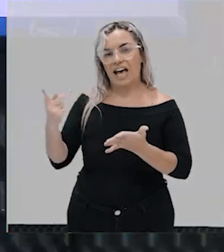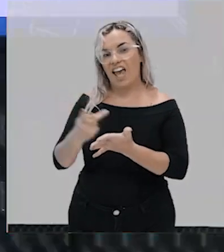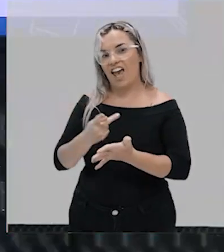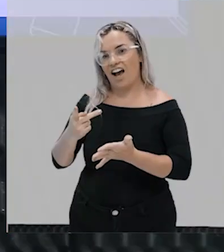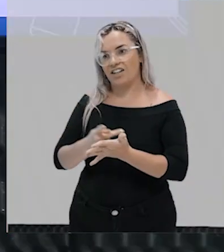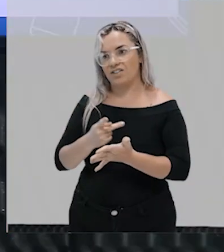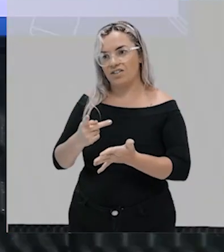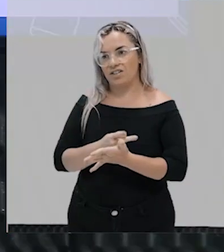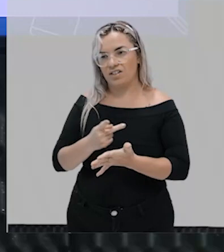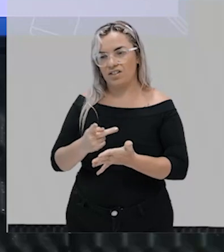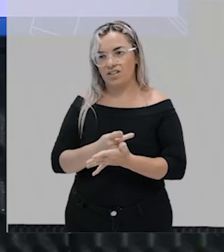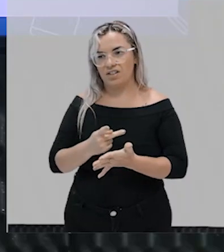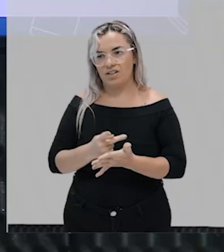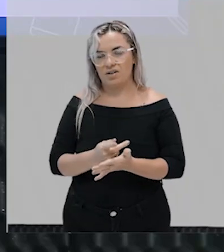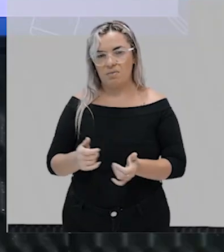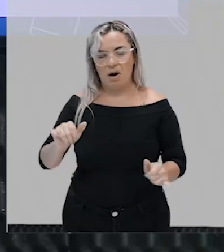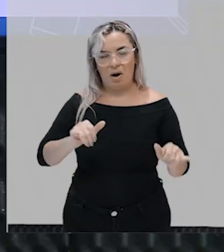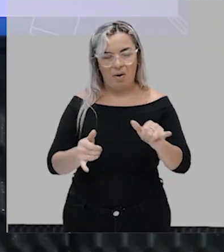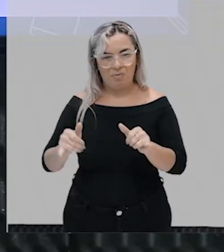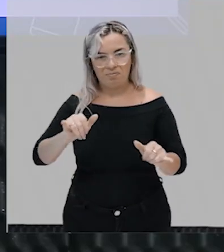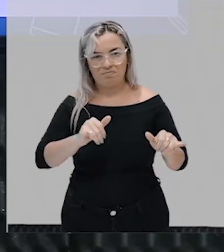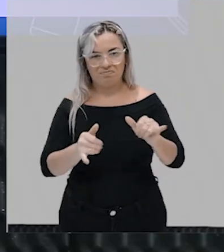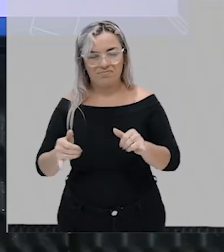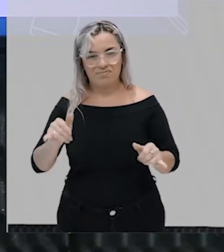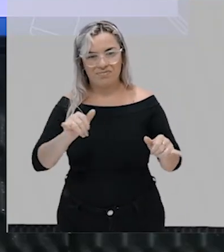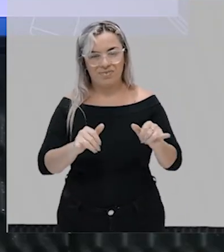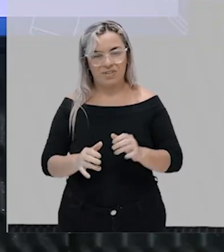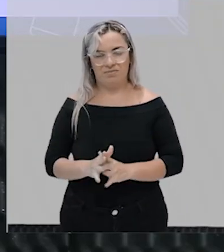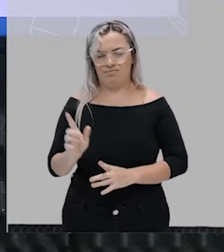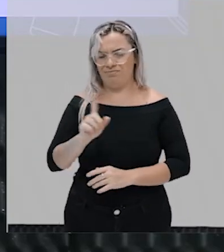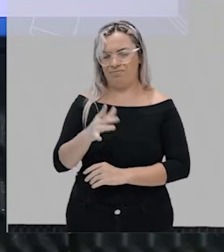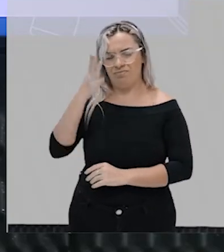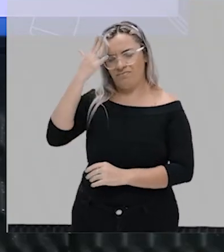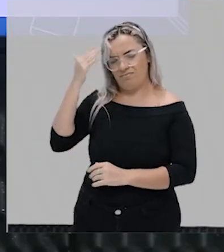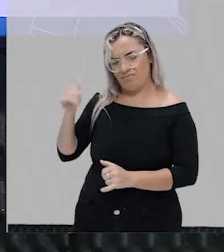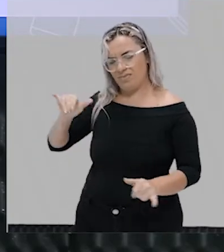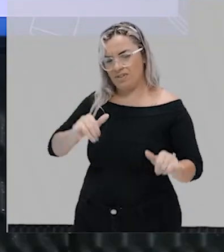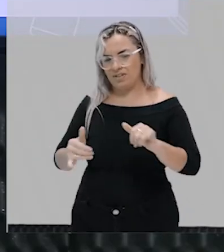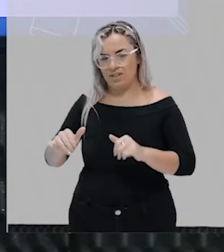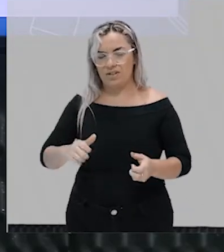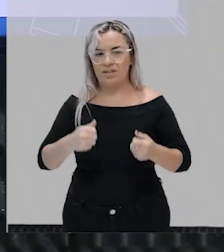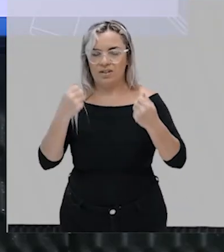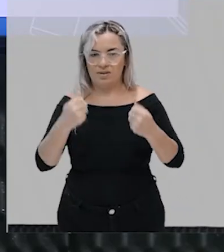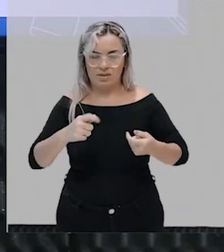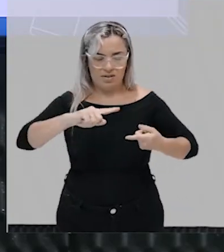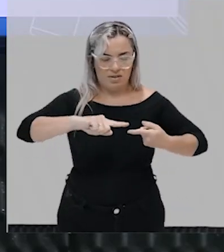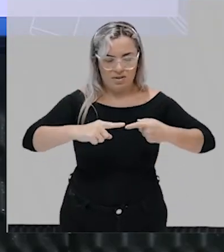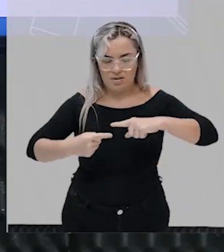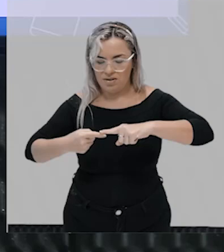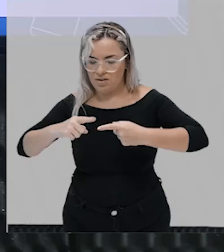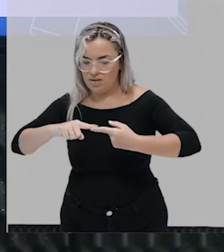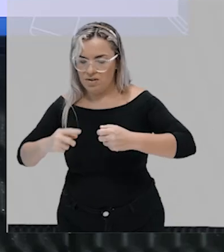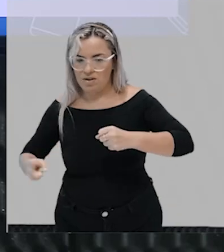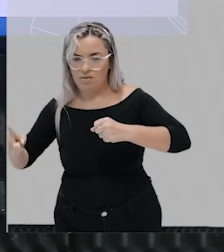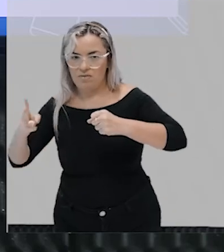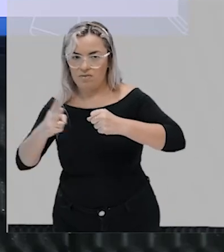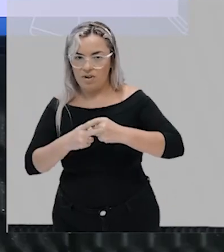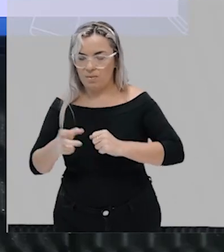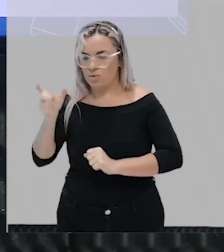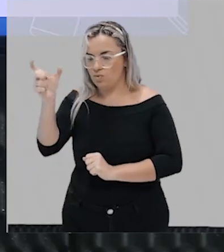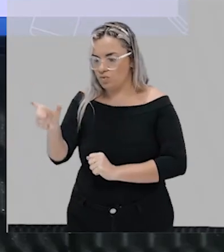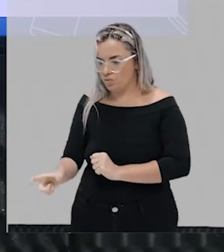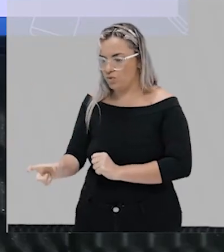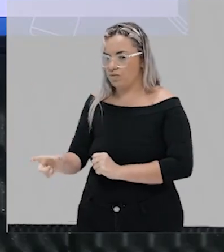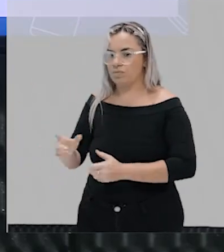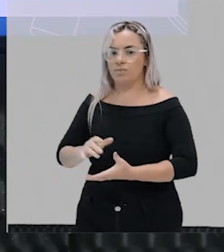Uma aula aqui de química. Mas aqui você não vai precisar saber química. Você só precisa saber a concordância do verbo com o sujeito, tá bom?